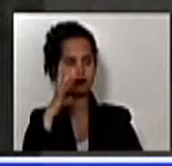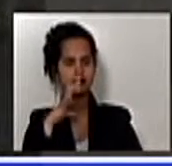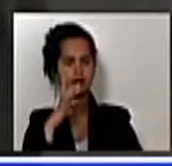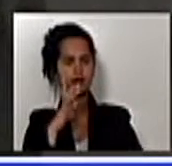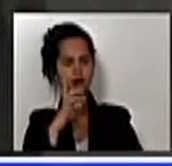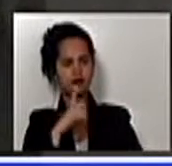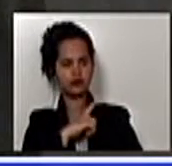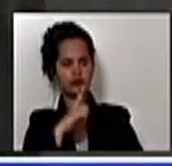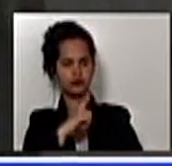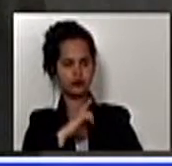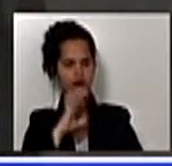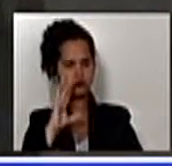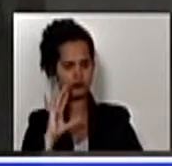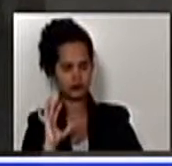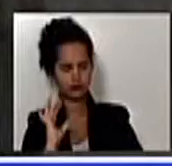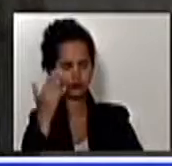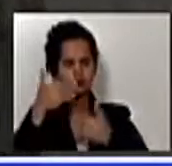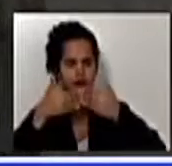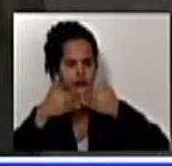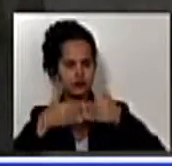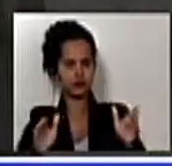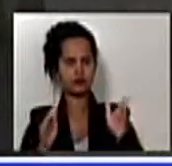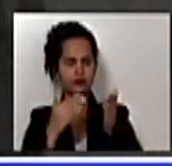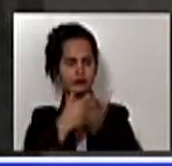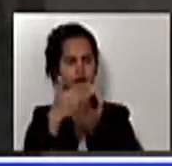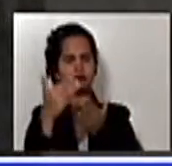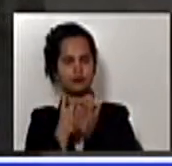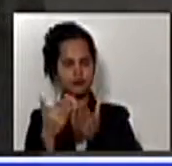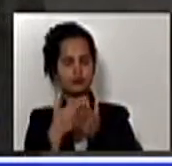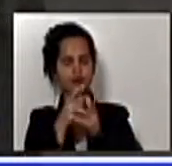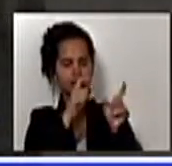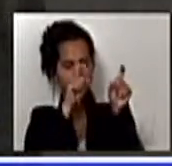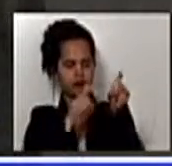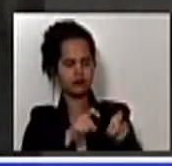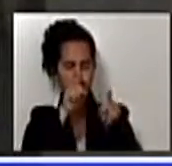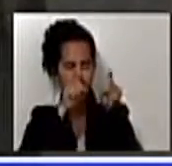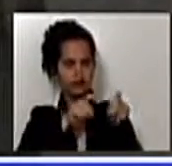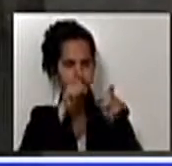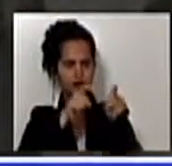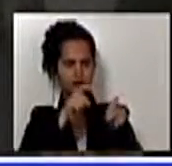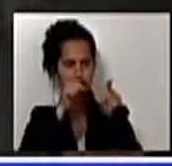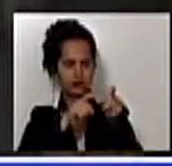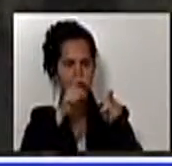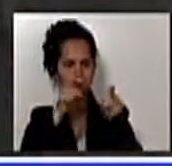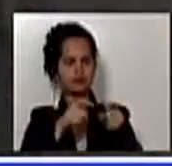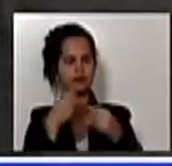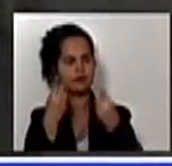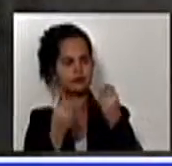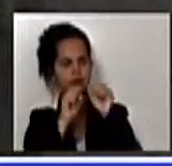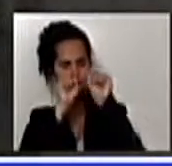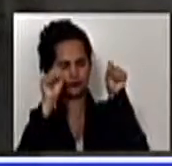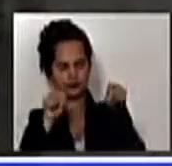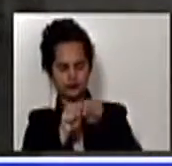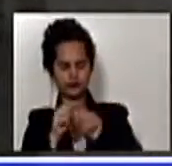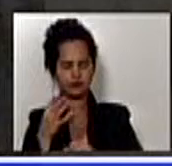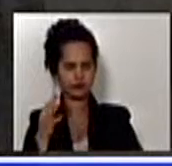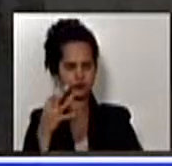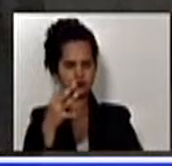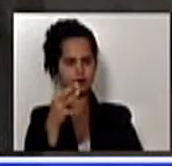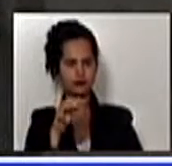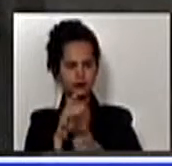Secretaria de Fazenda, o que vai permitir que a Fazenda, com esses equipamentos, com os softwares já